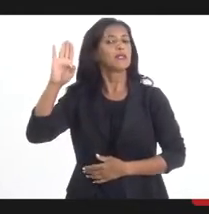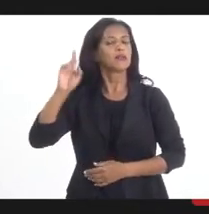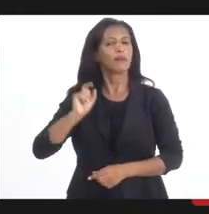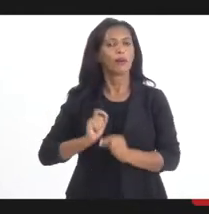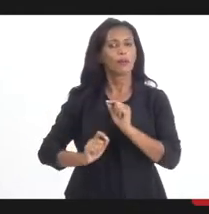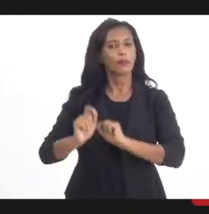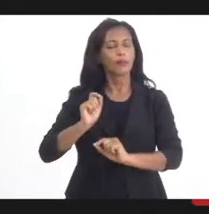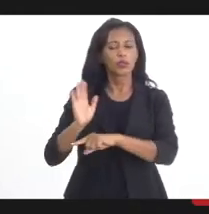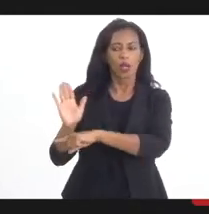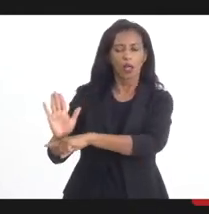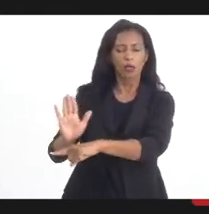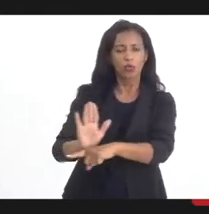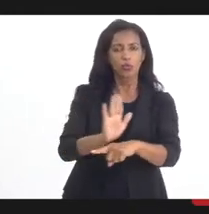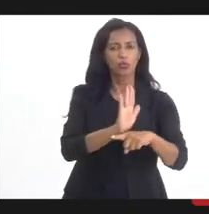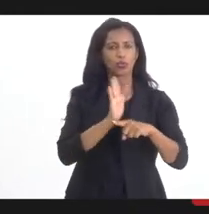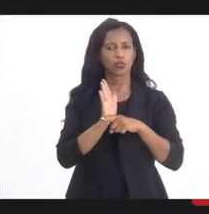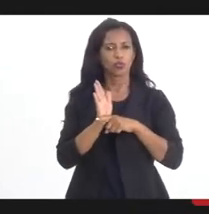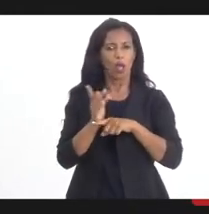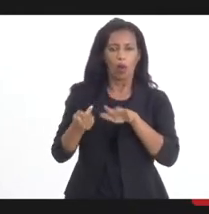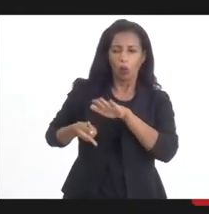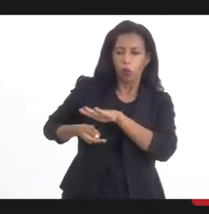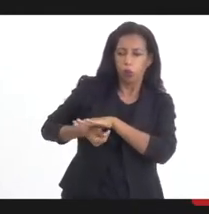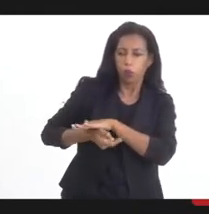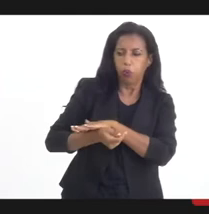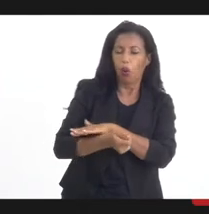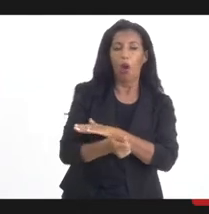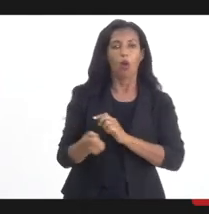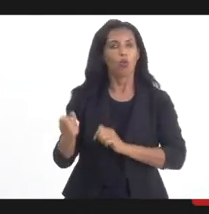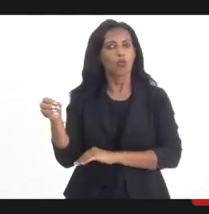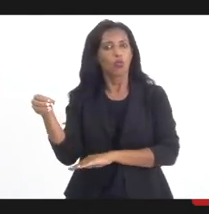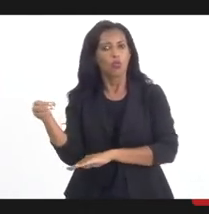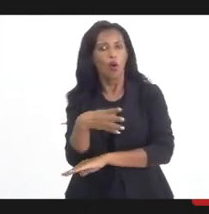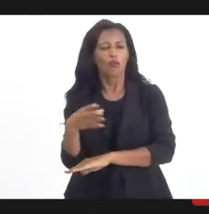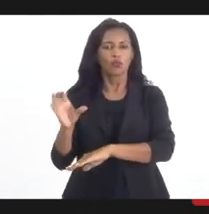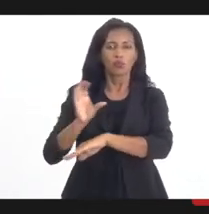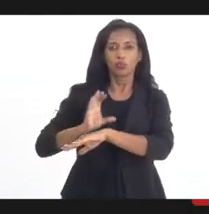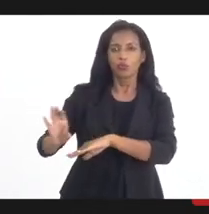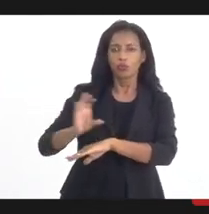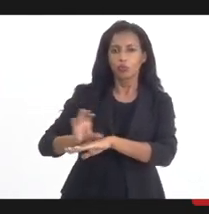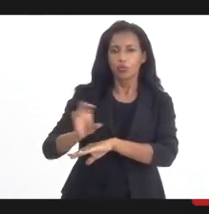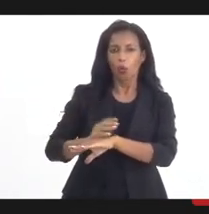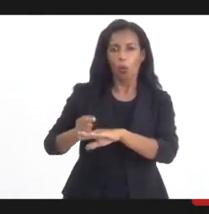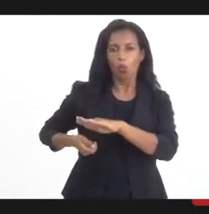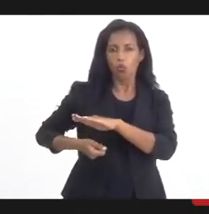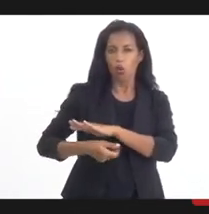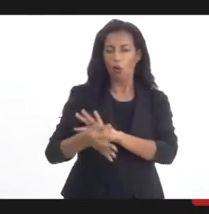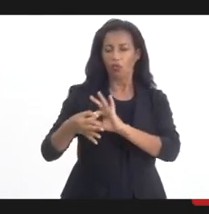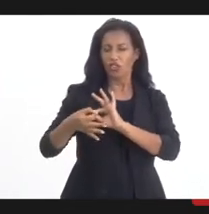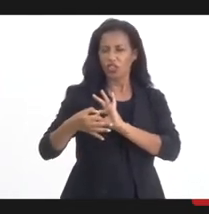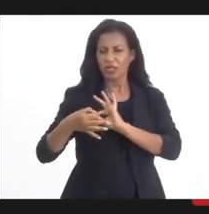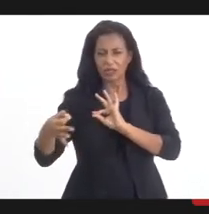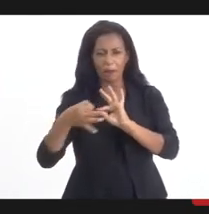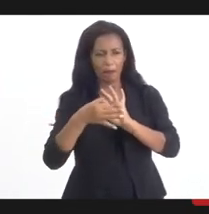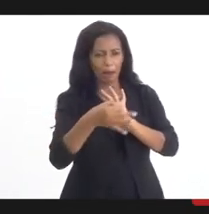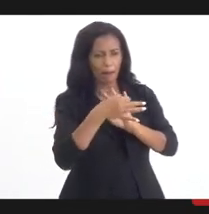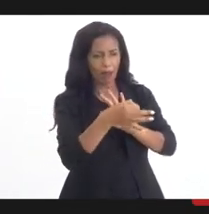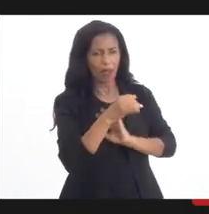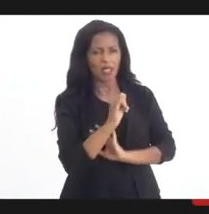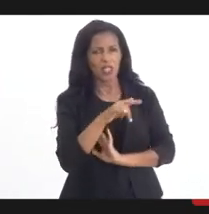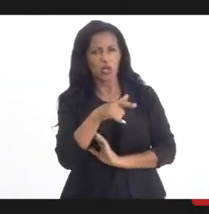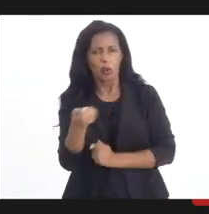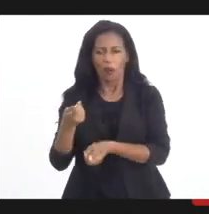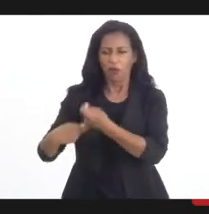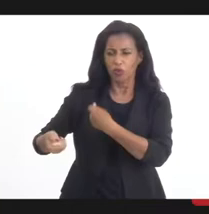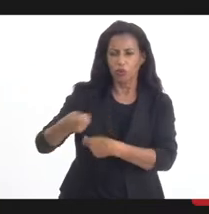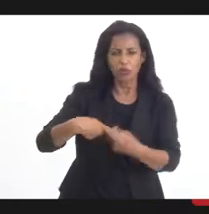principalmente ajudar no processo de investimento de novos cursos na UESA, de investimento em extensão e isonomia